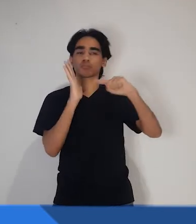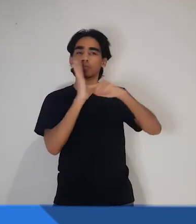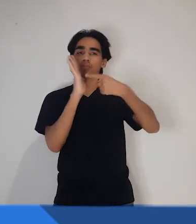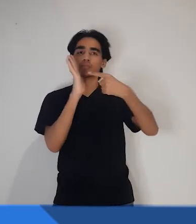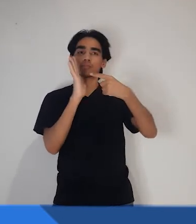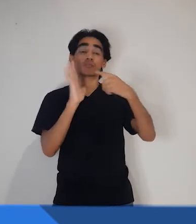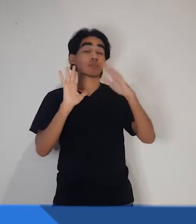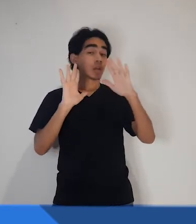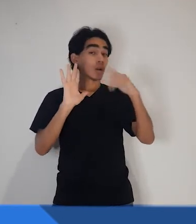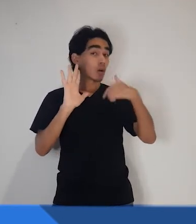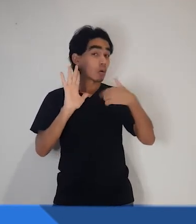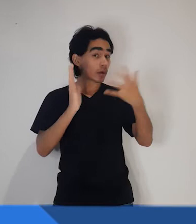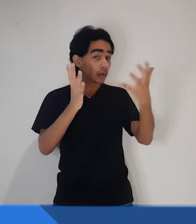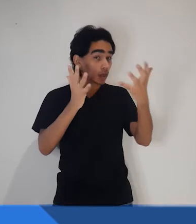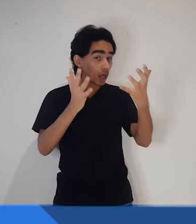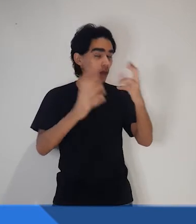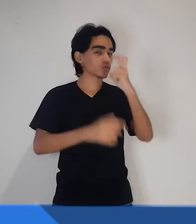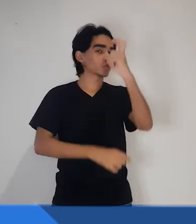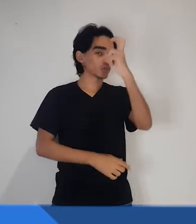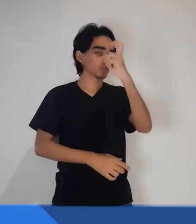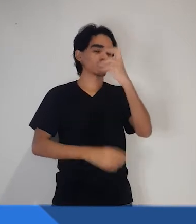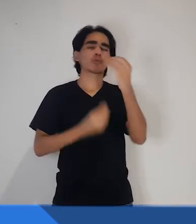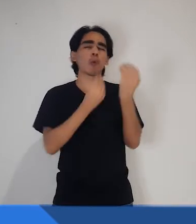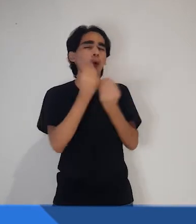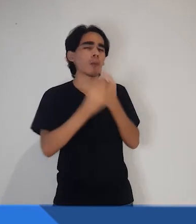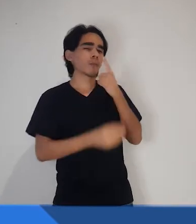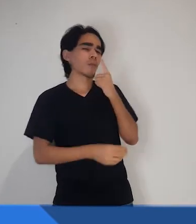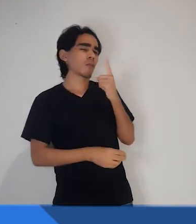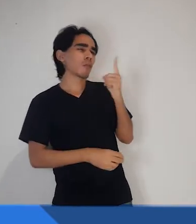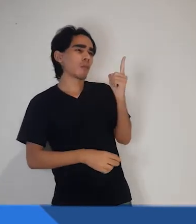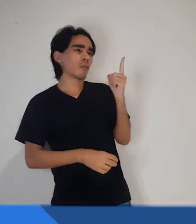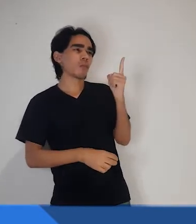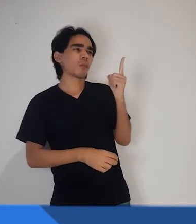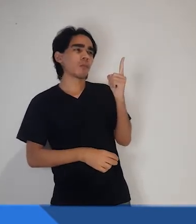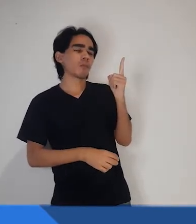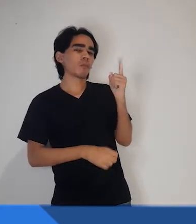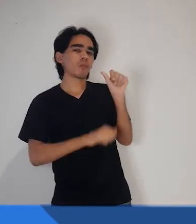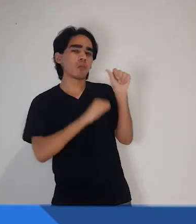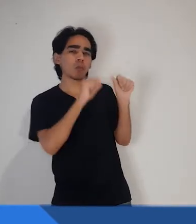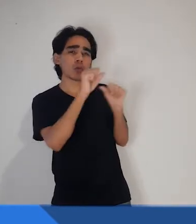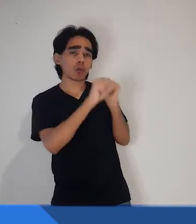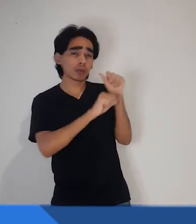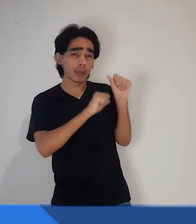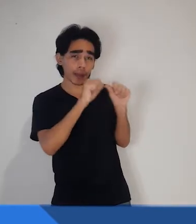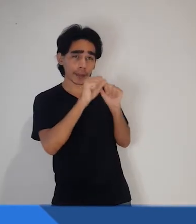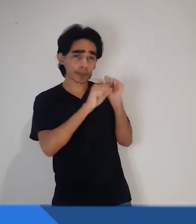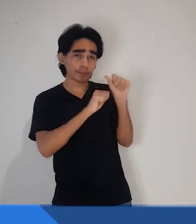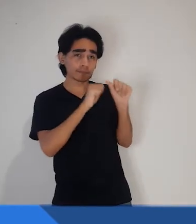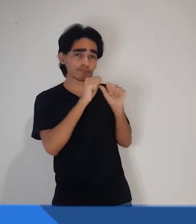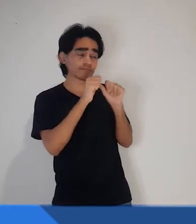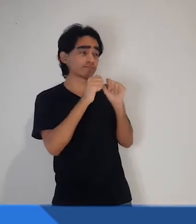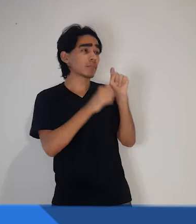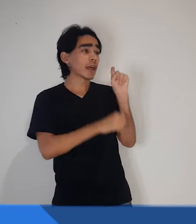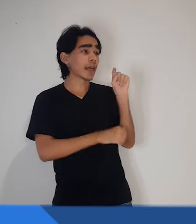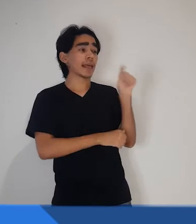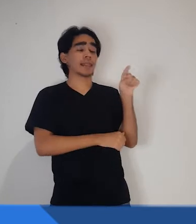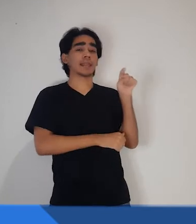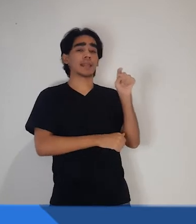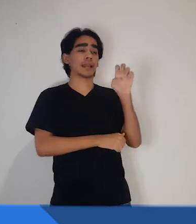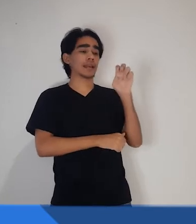eu quero que ela tenha 5 pontos. Então, eu vou clicar aqui nesse botãozinho, vou dar 5 e clico